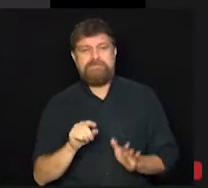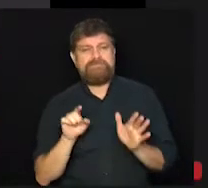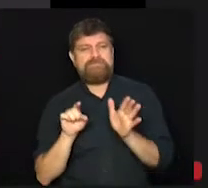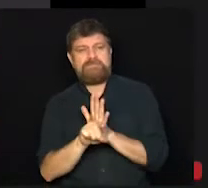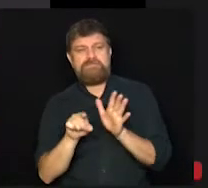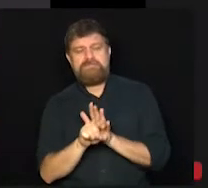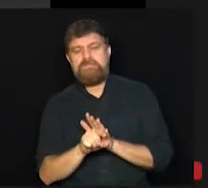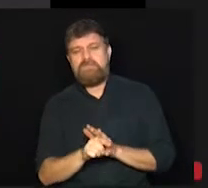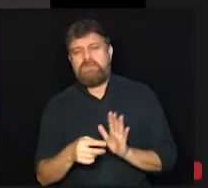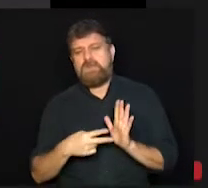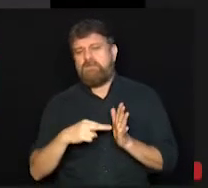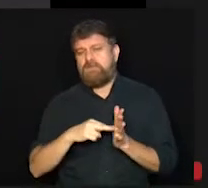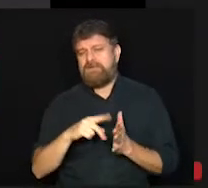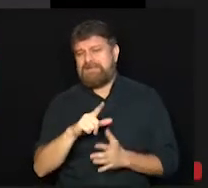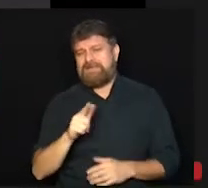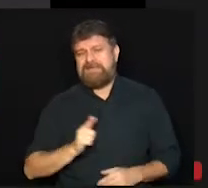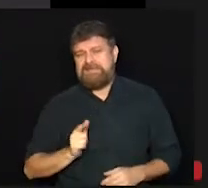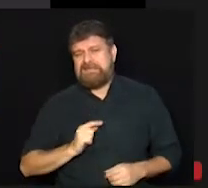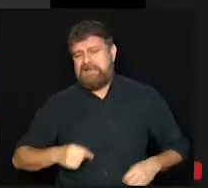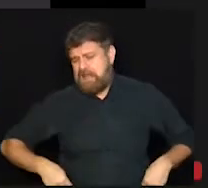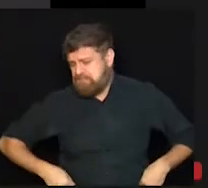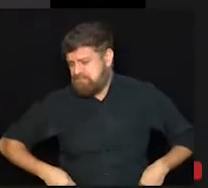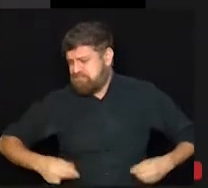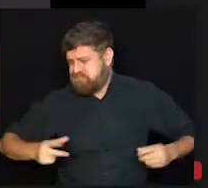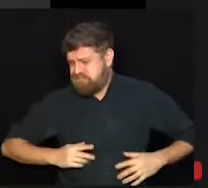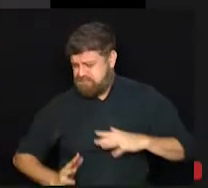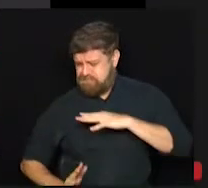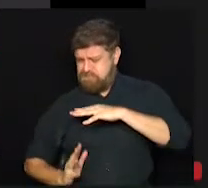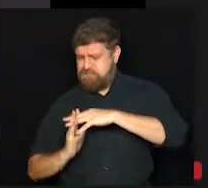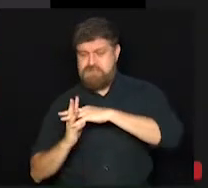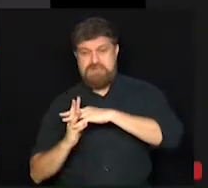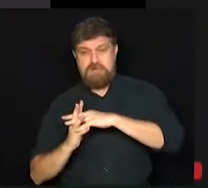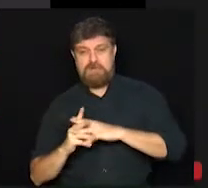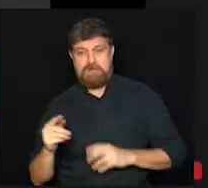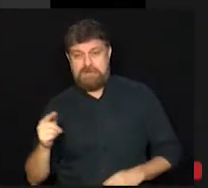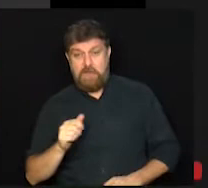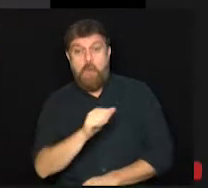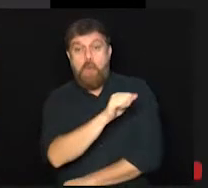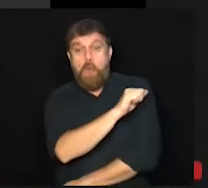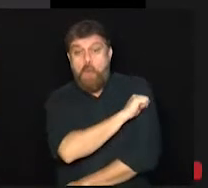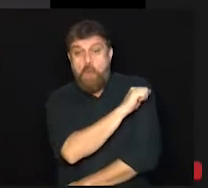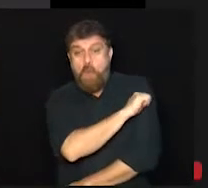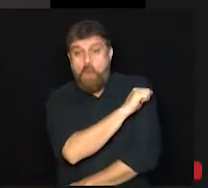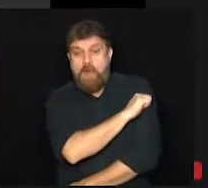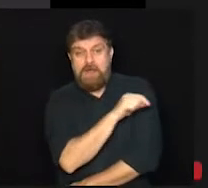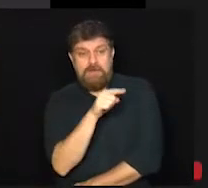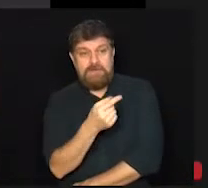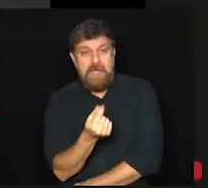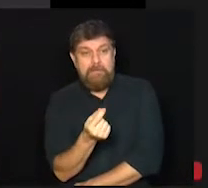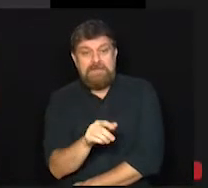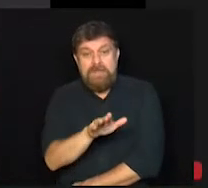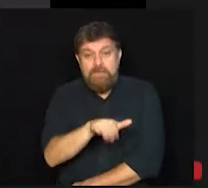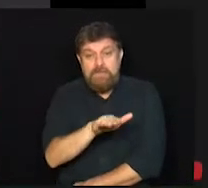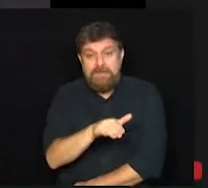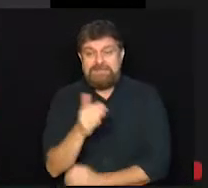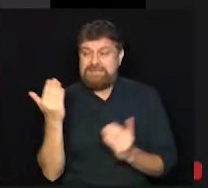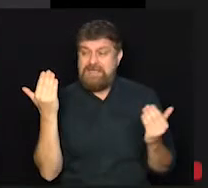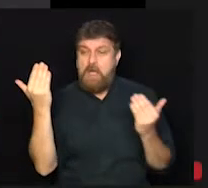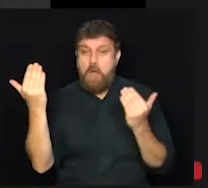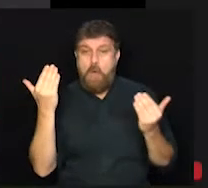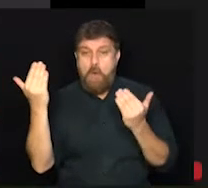dizer assim, é um excesso ou não é um excesso. Então, na verdade, o custo do nosso aluno é muito baixo, comparativamente